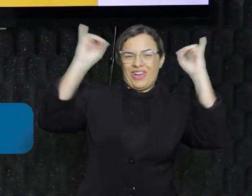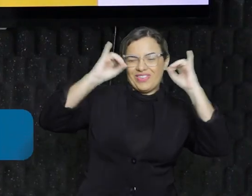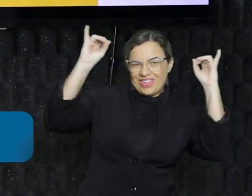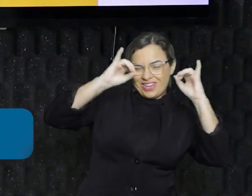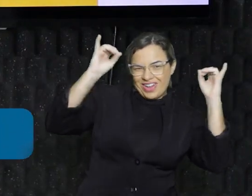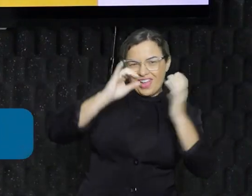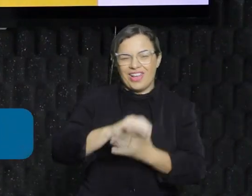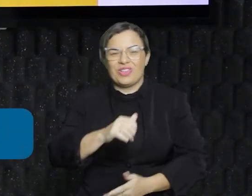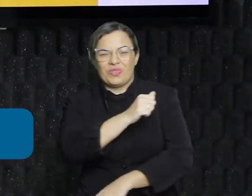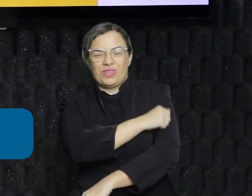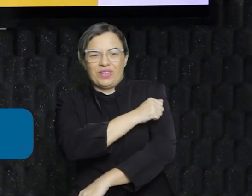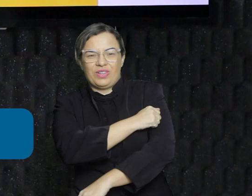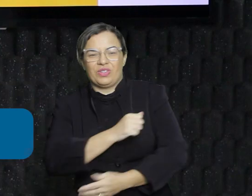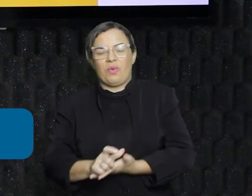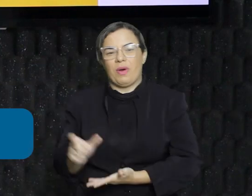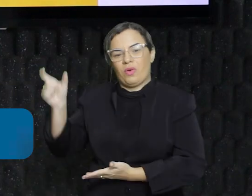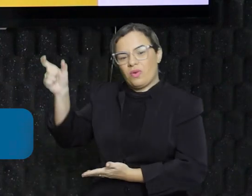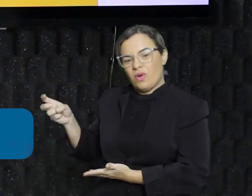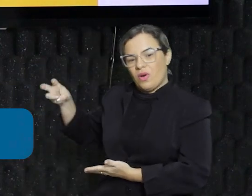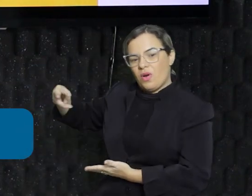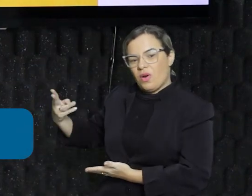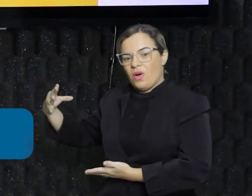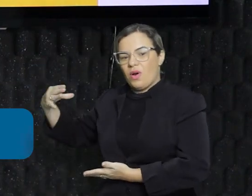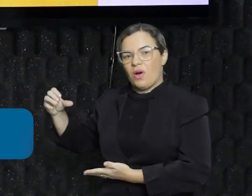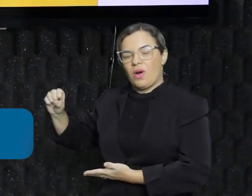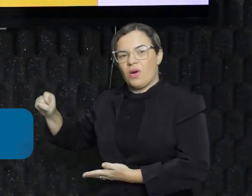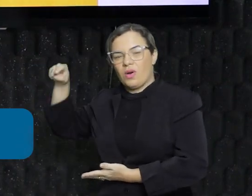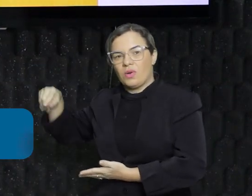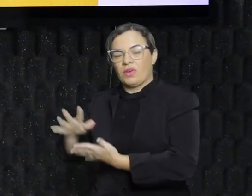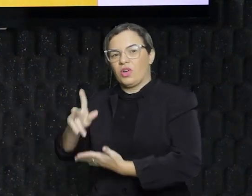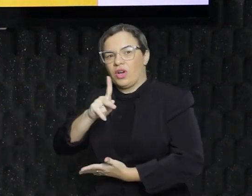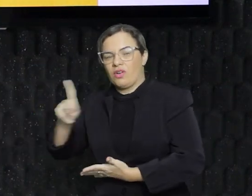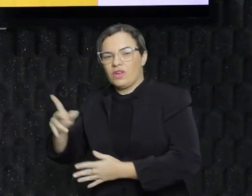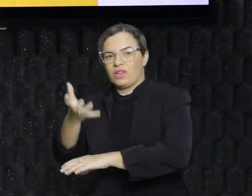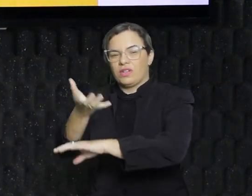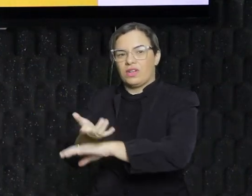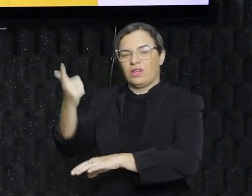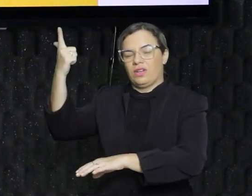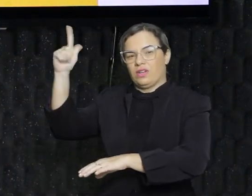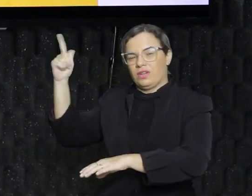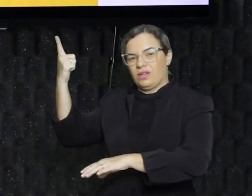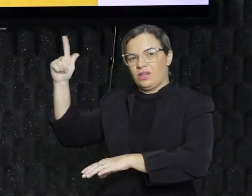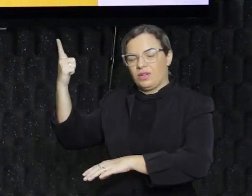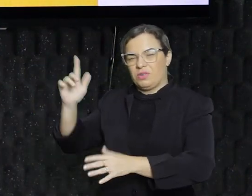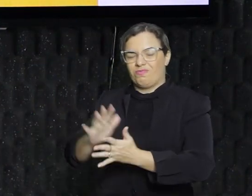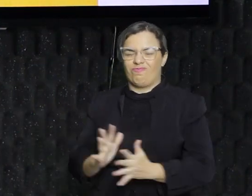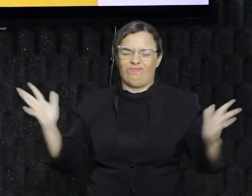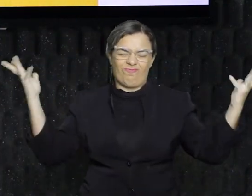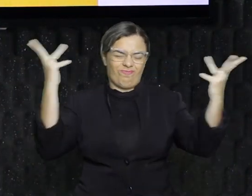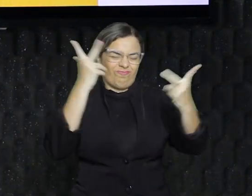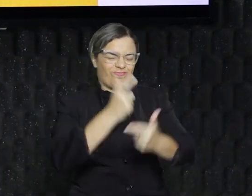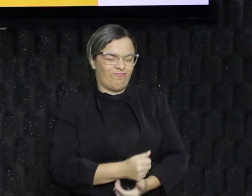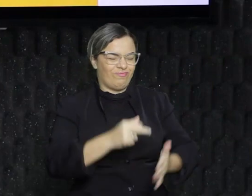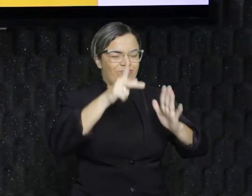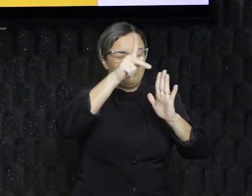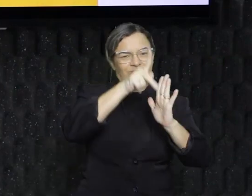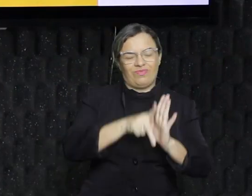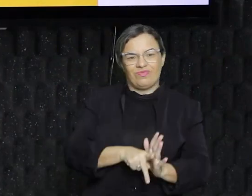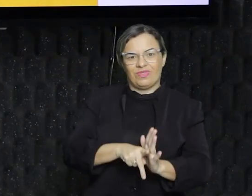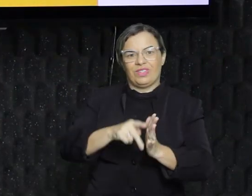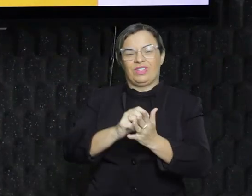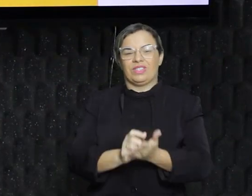Salve, salve, galerinha! Sou o professor Marcos Vinícius, teu professor de Geografia, nesse belo projeto da